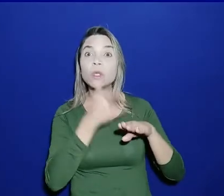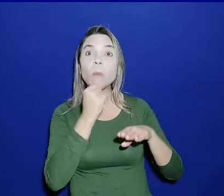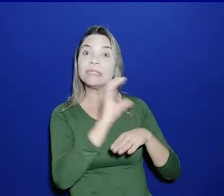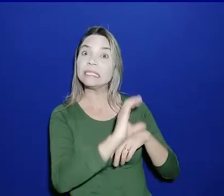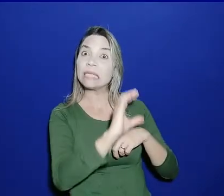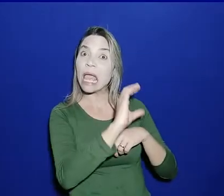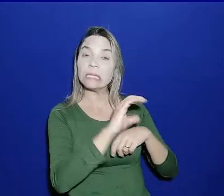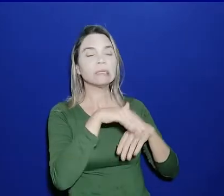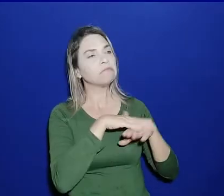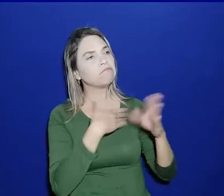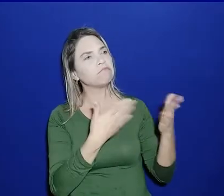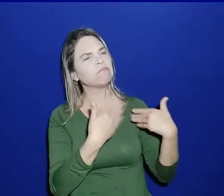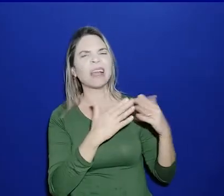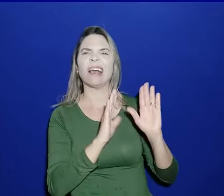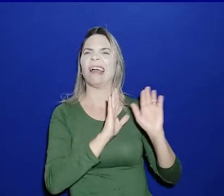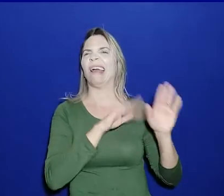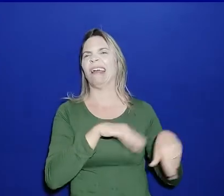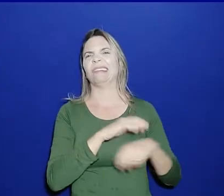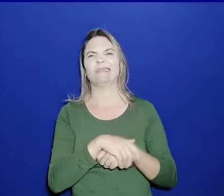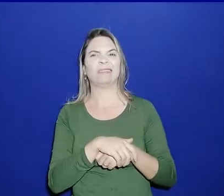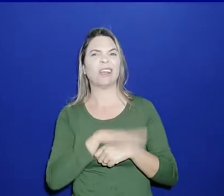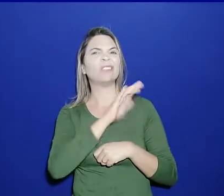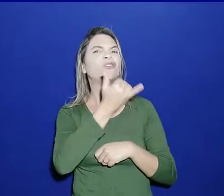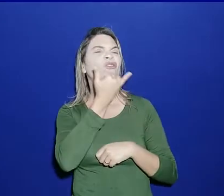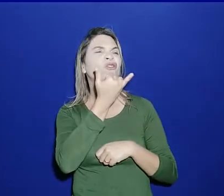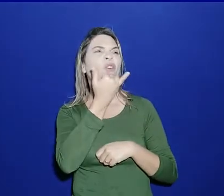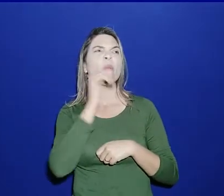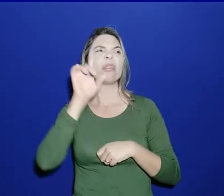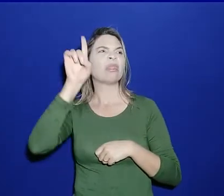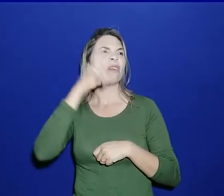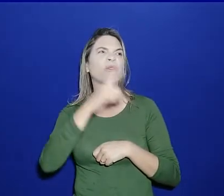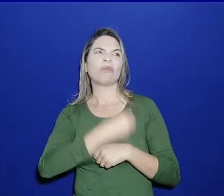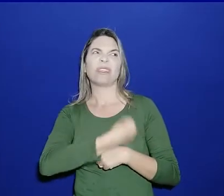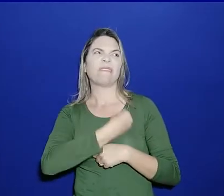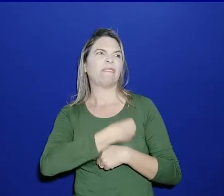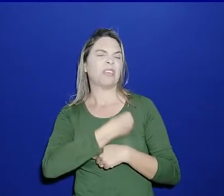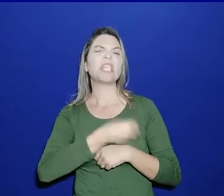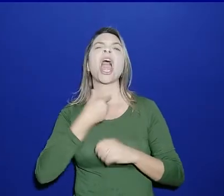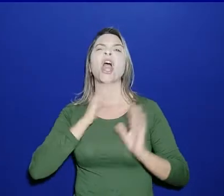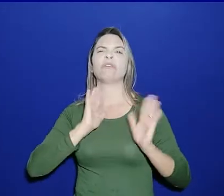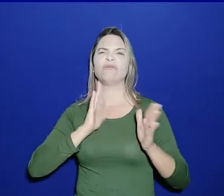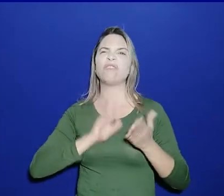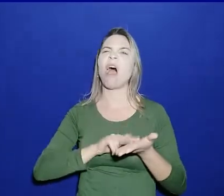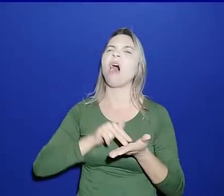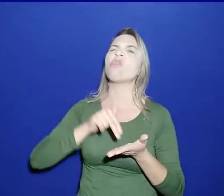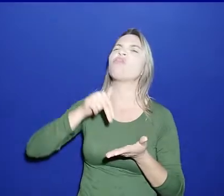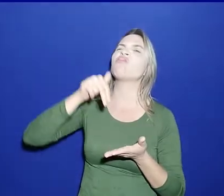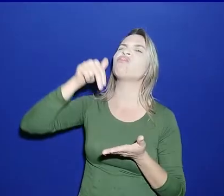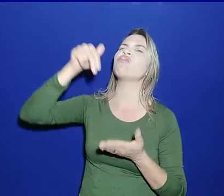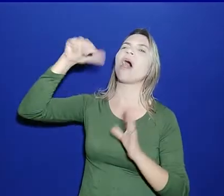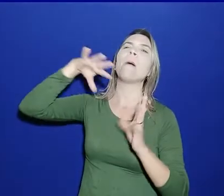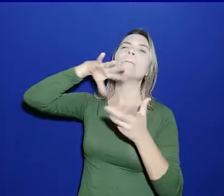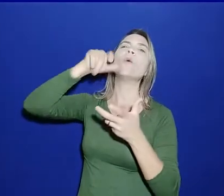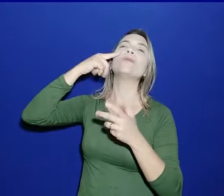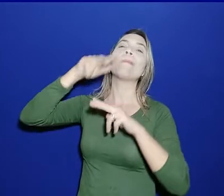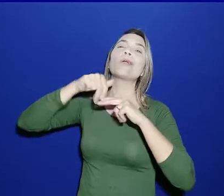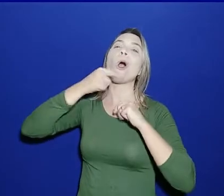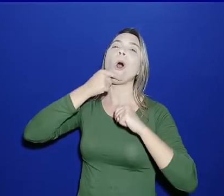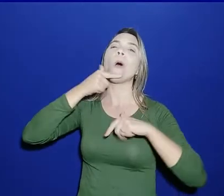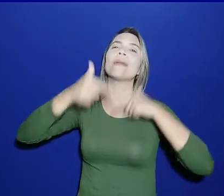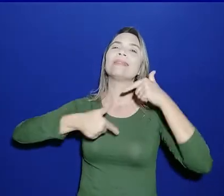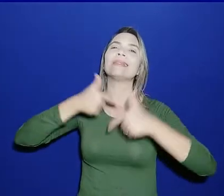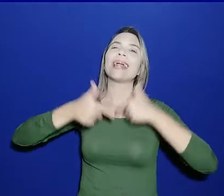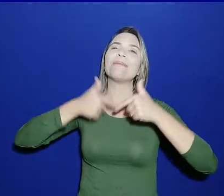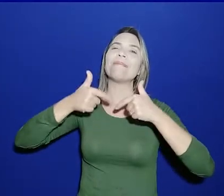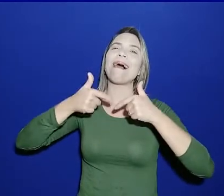ele, que Deus não existe. E ele disse: eu já fui ao espaço, eu não vi lá o céu, não vi